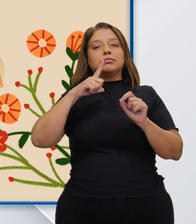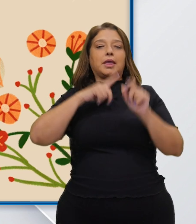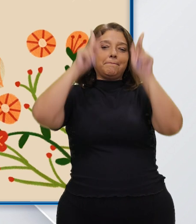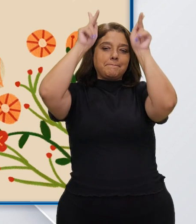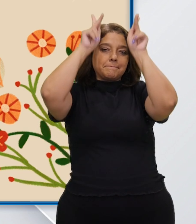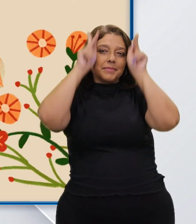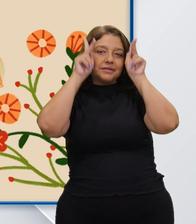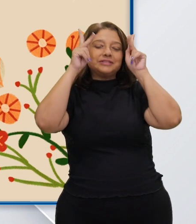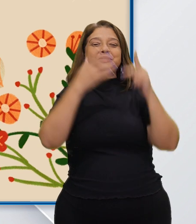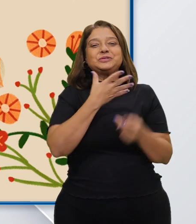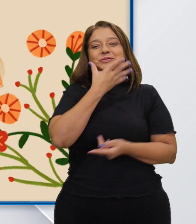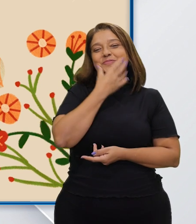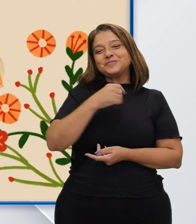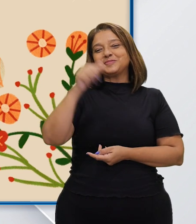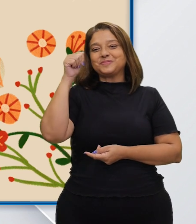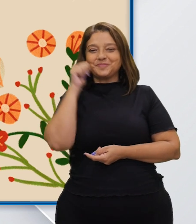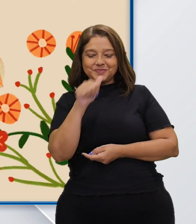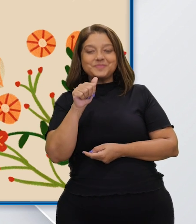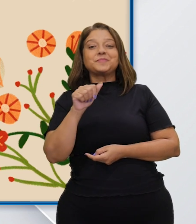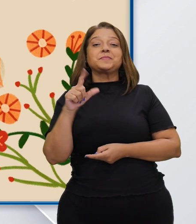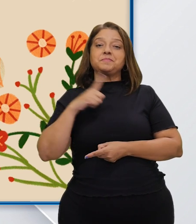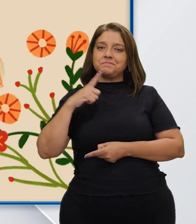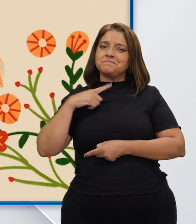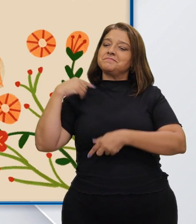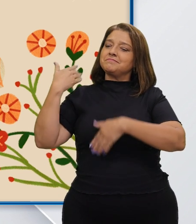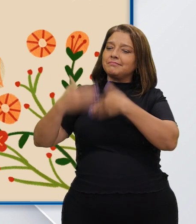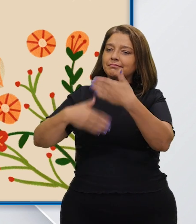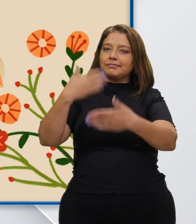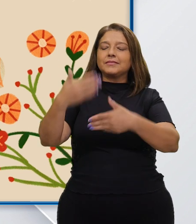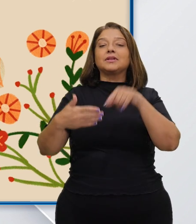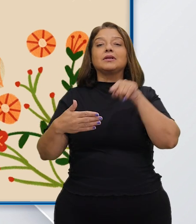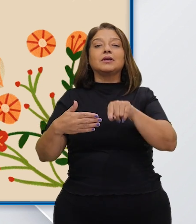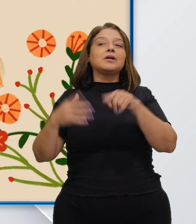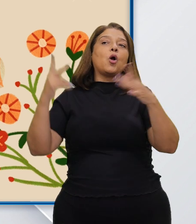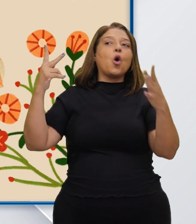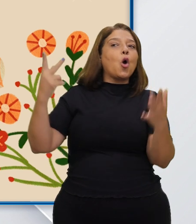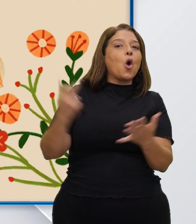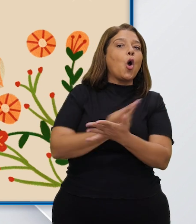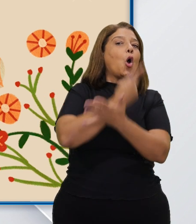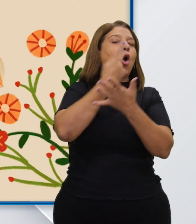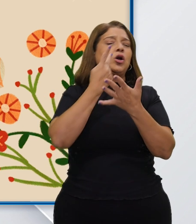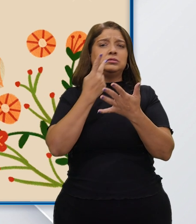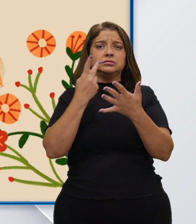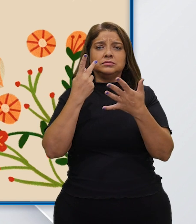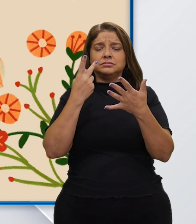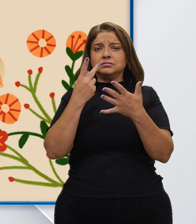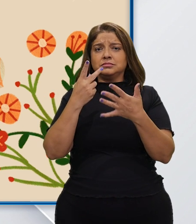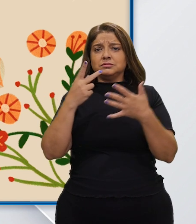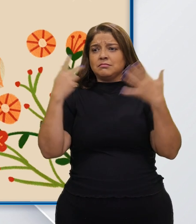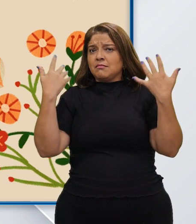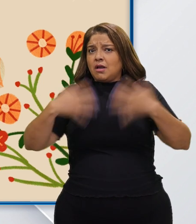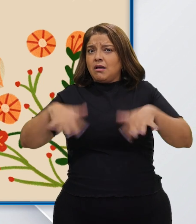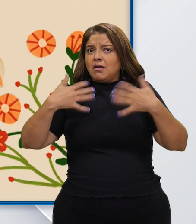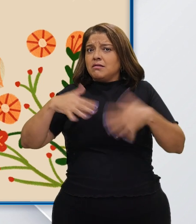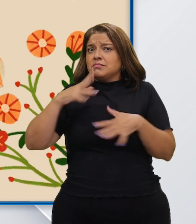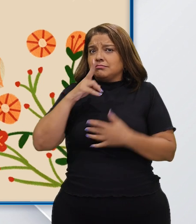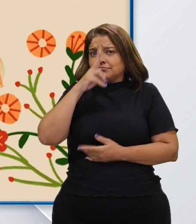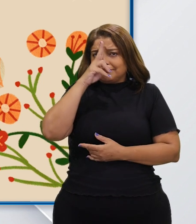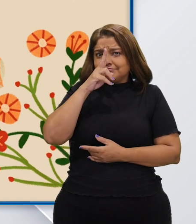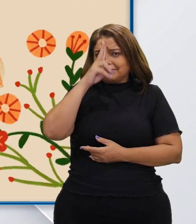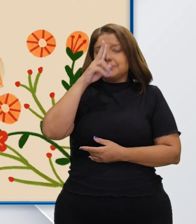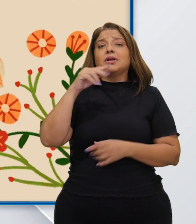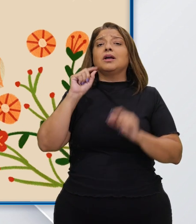príncipes e princesas e se desenvolvem em torno de um acontecimento trágico, mas que tem